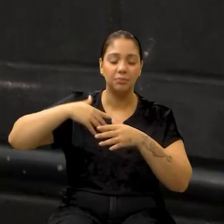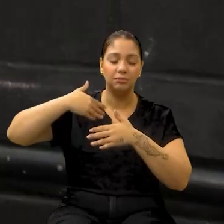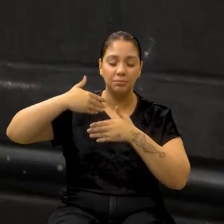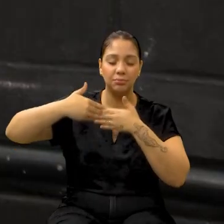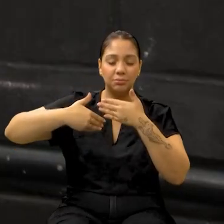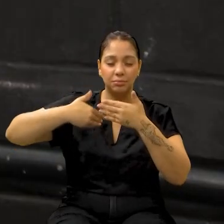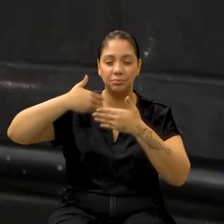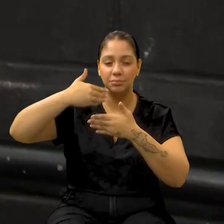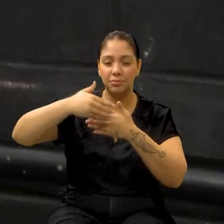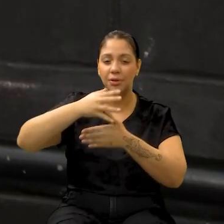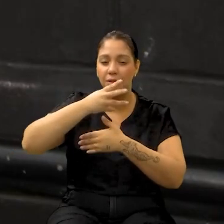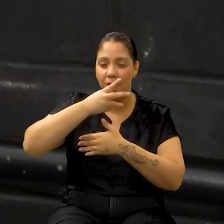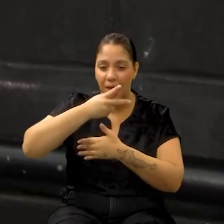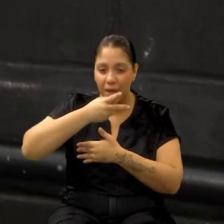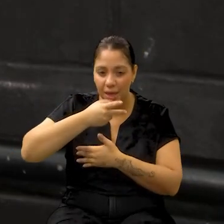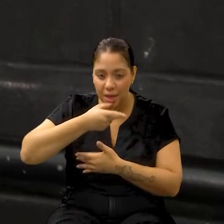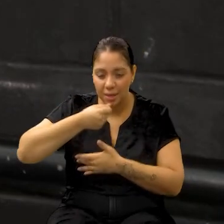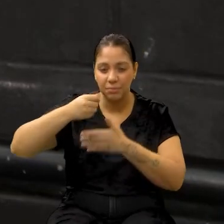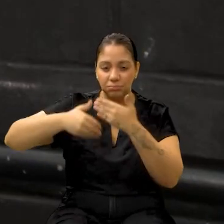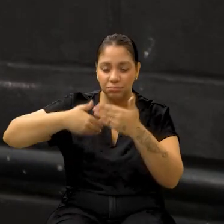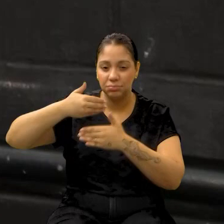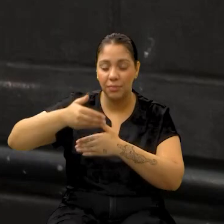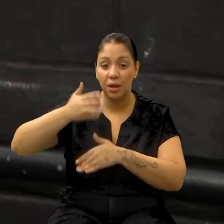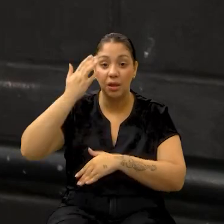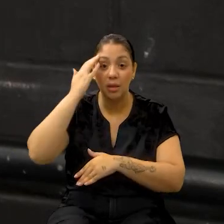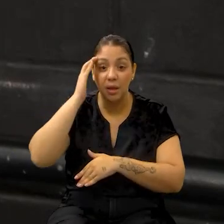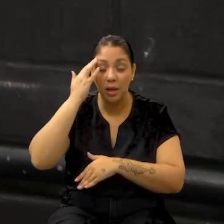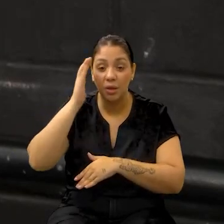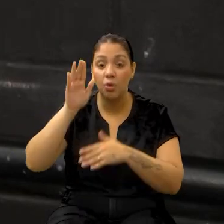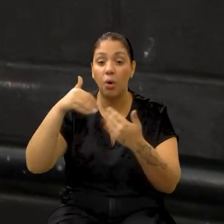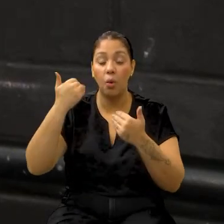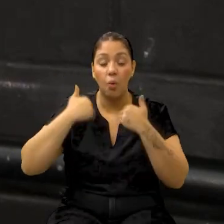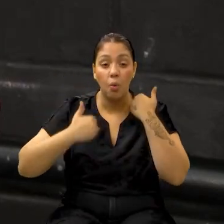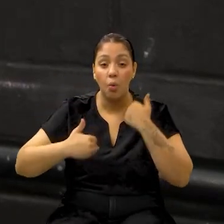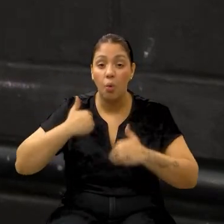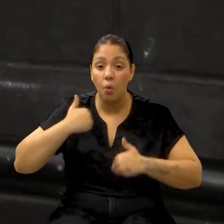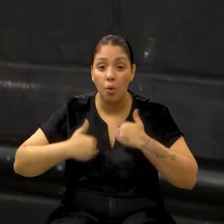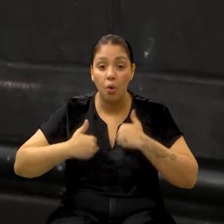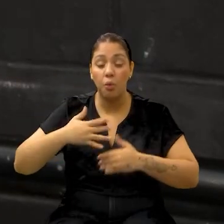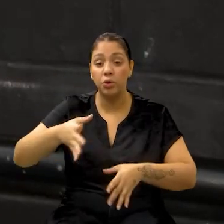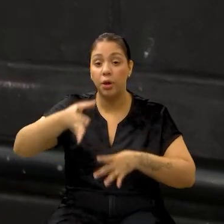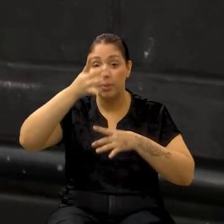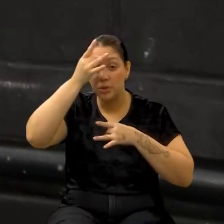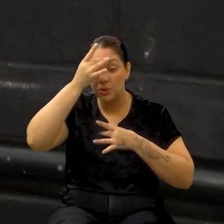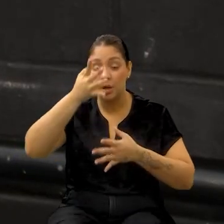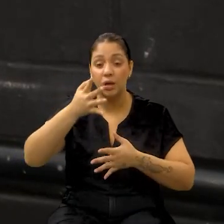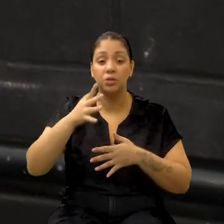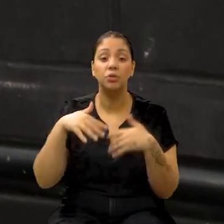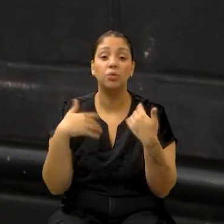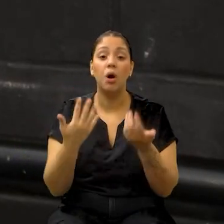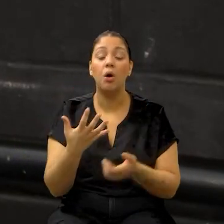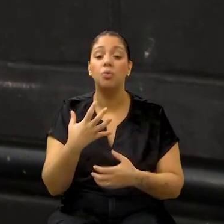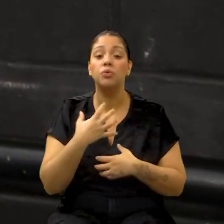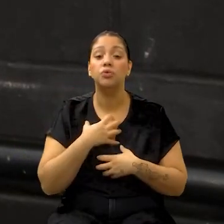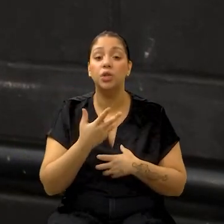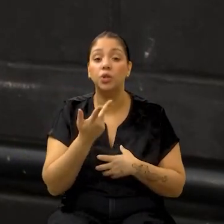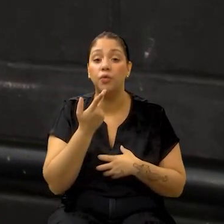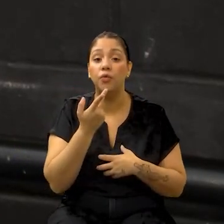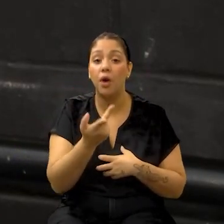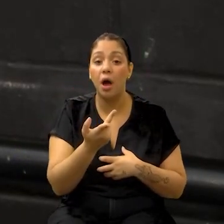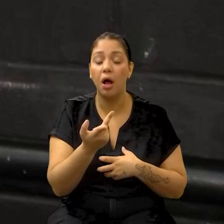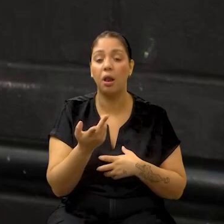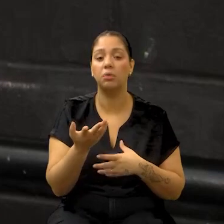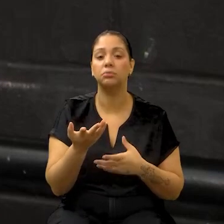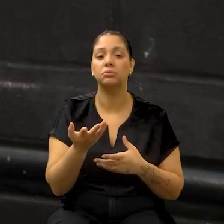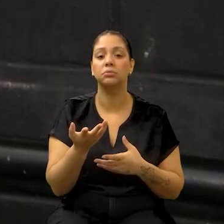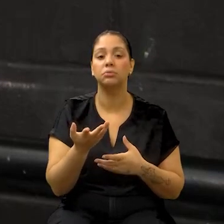construção bem lenta, nesse sentido de entender qual que é o corpo que a personagem vai ter, qual que é o